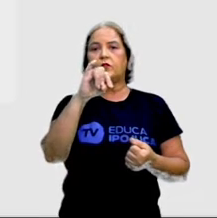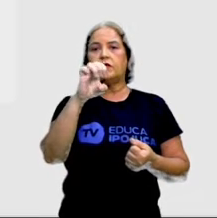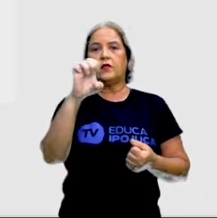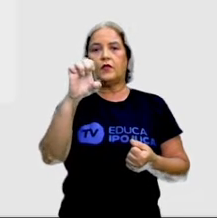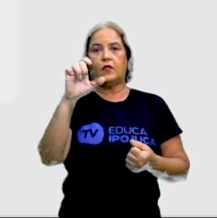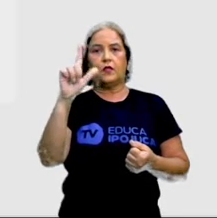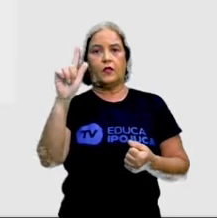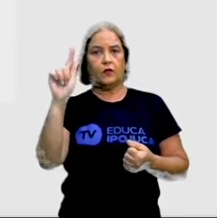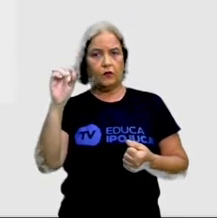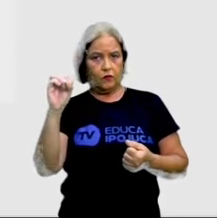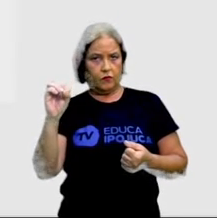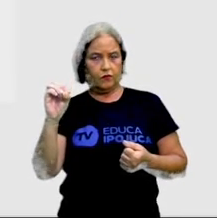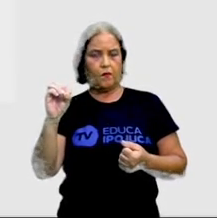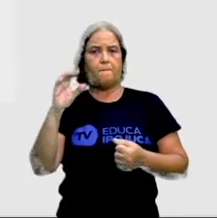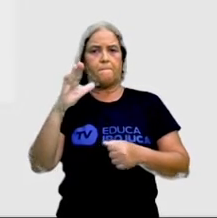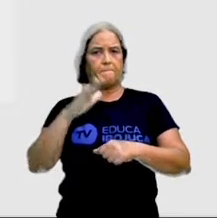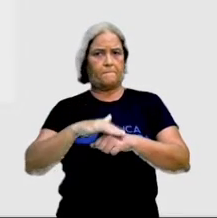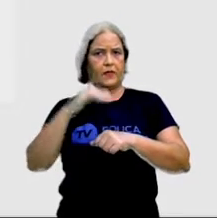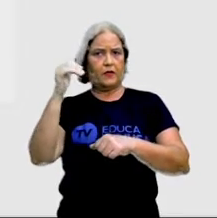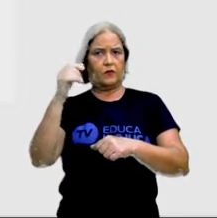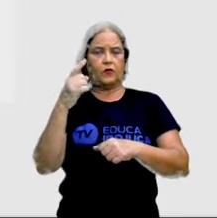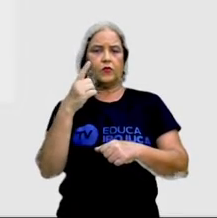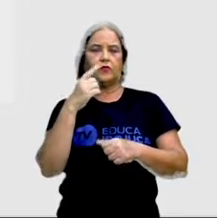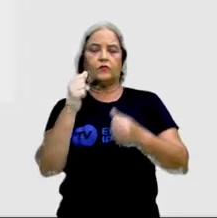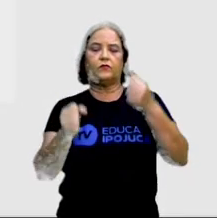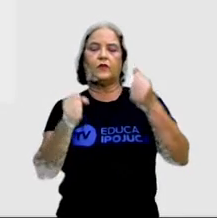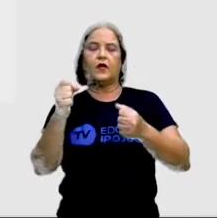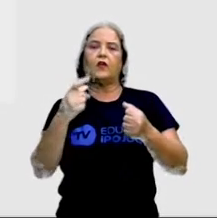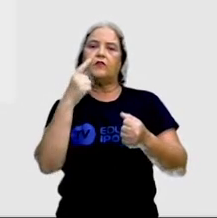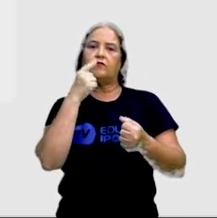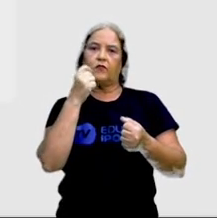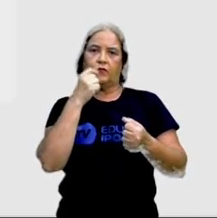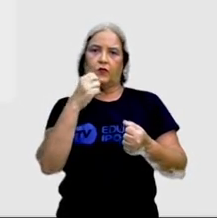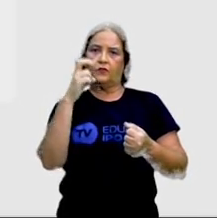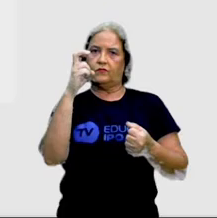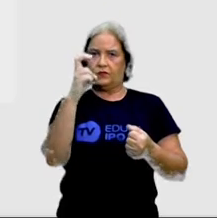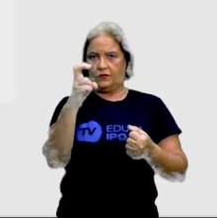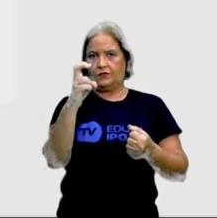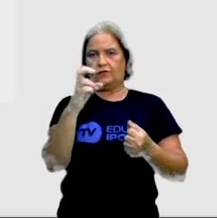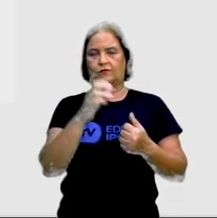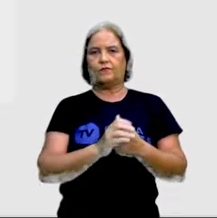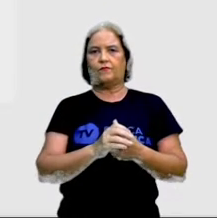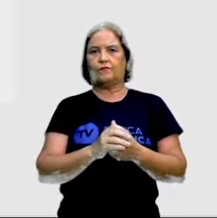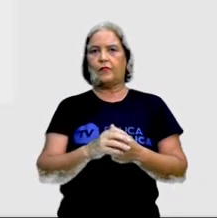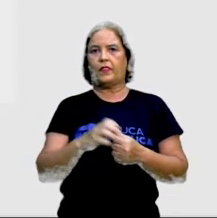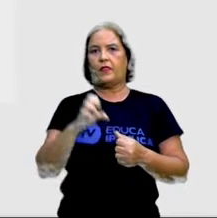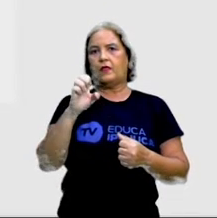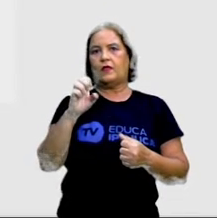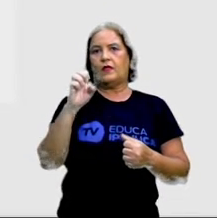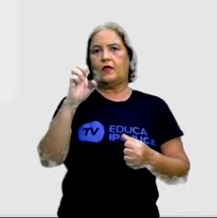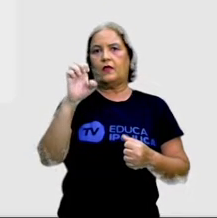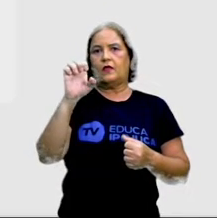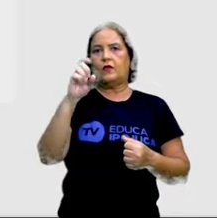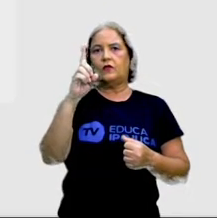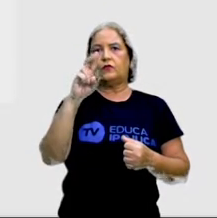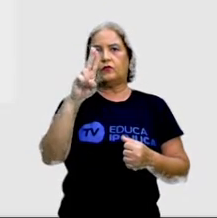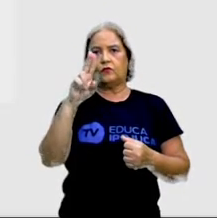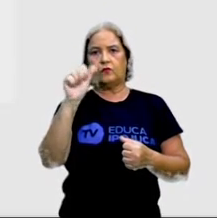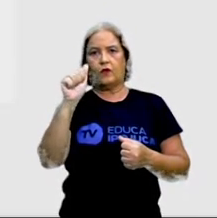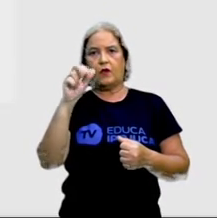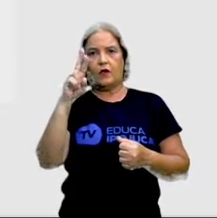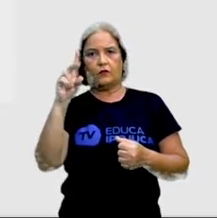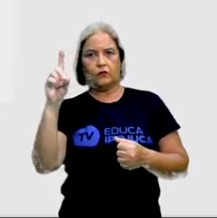a quantidade maior vocês acertaram porque ele tem cinco carros vermelhos Eduardo Tem três carros